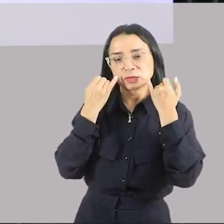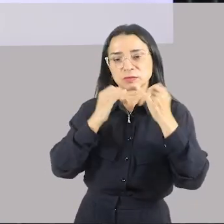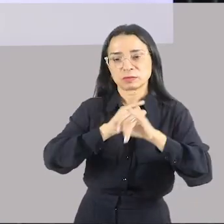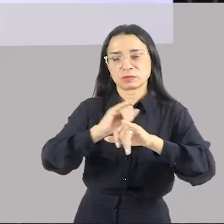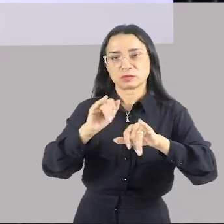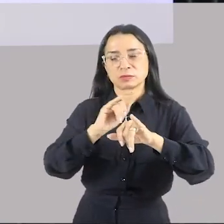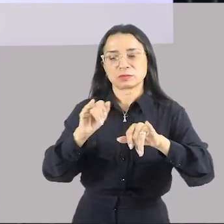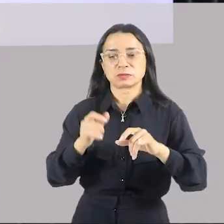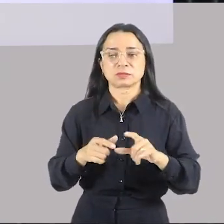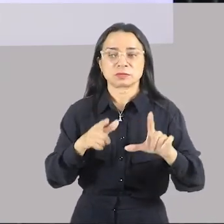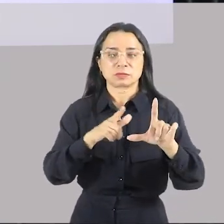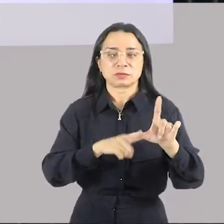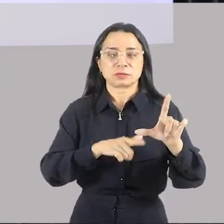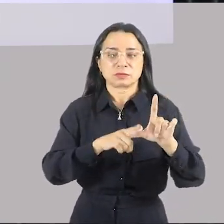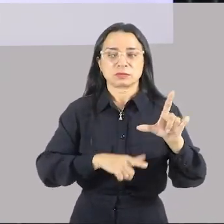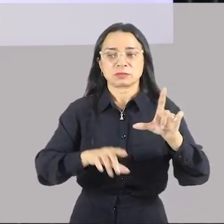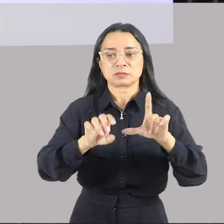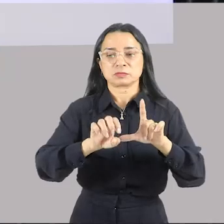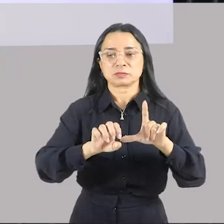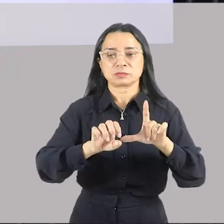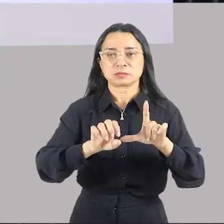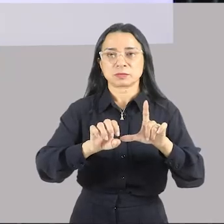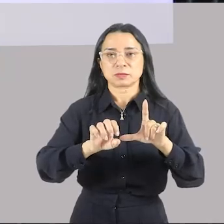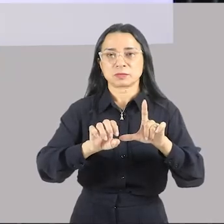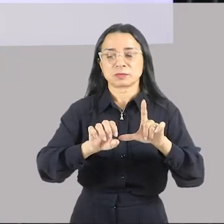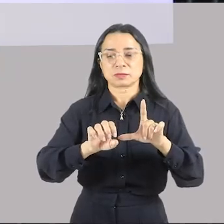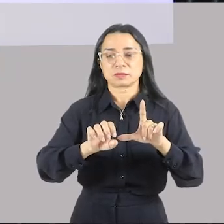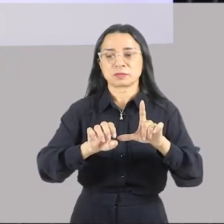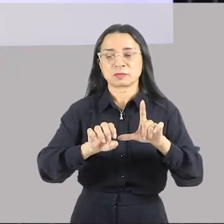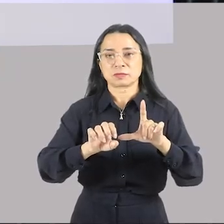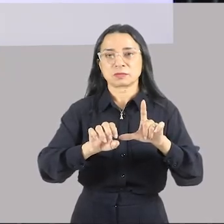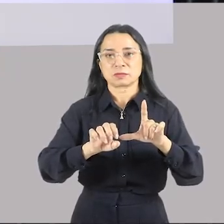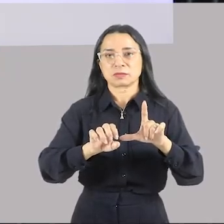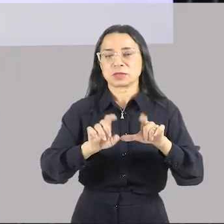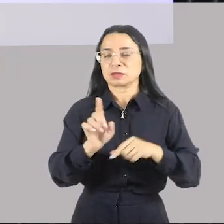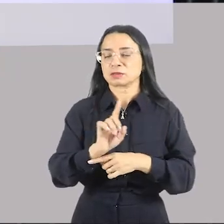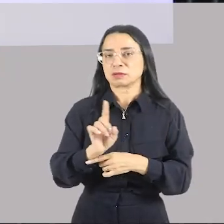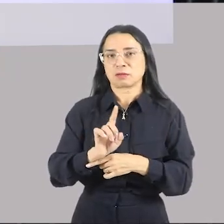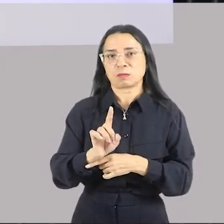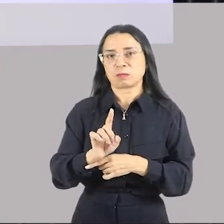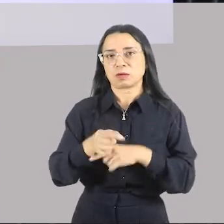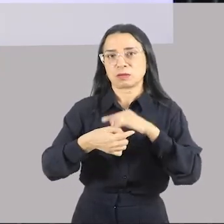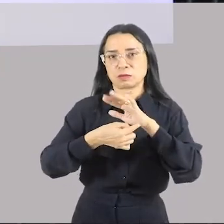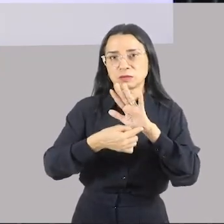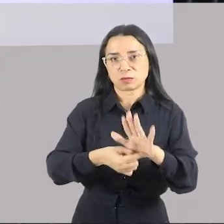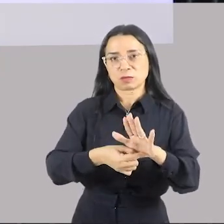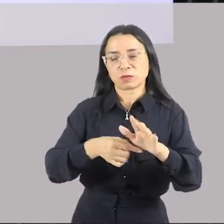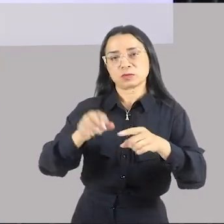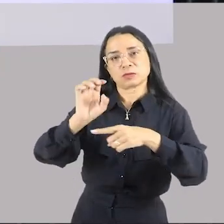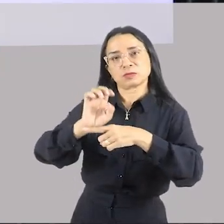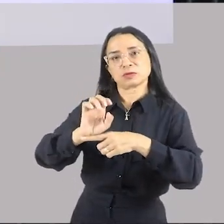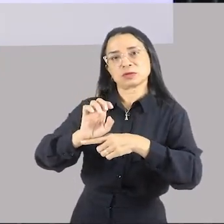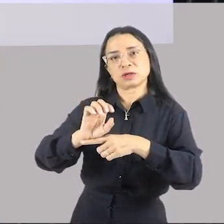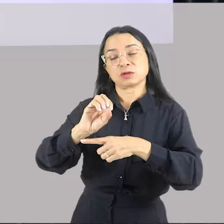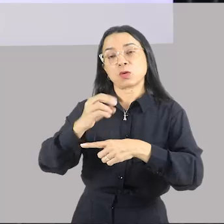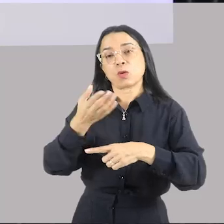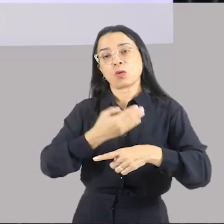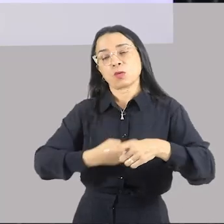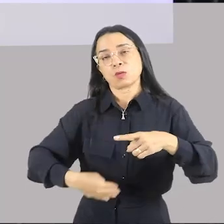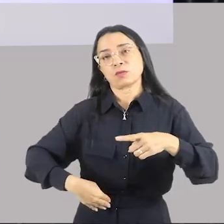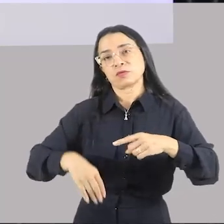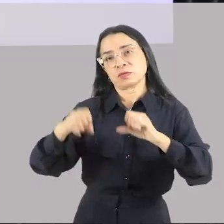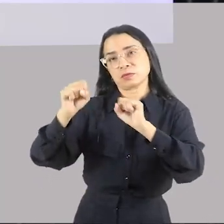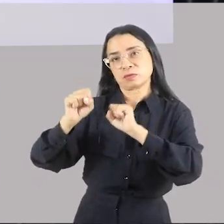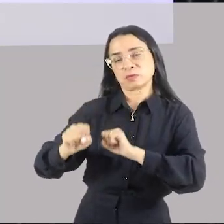tema. Controle do poder estatal. Também não é. Em nenhum momento ele cita o Estado ou cita o controle do poder